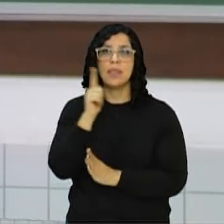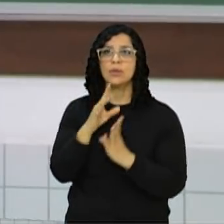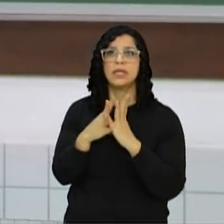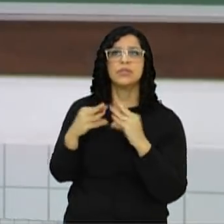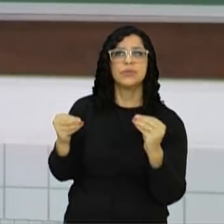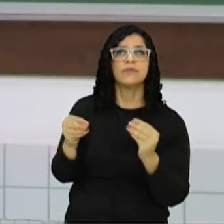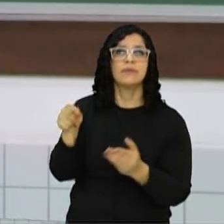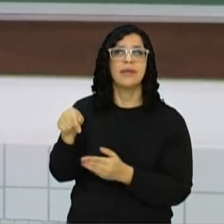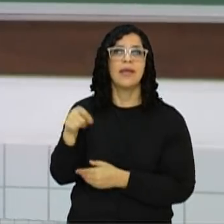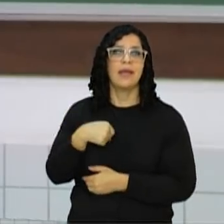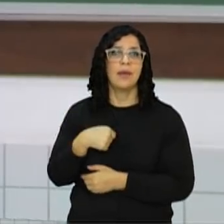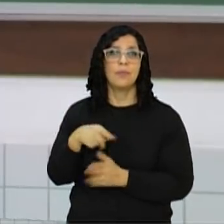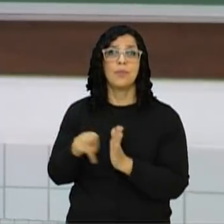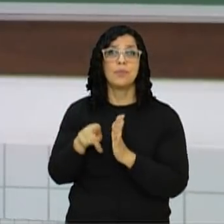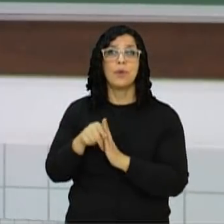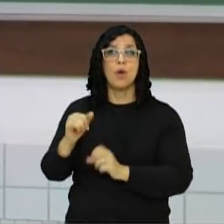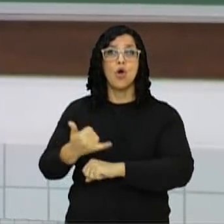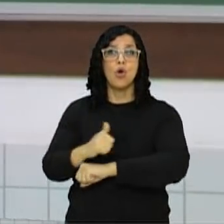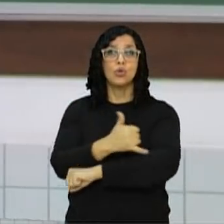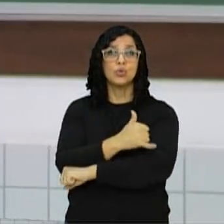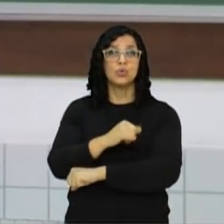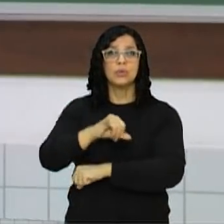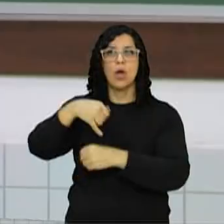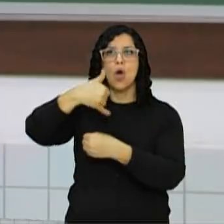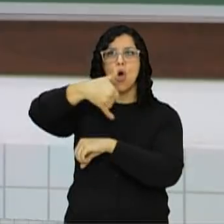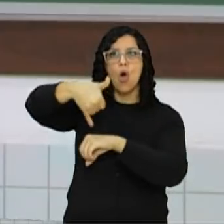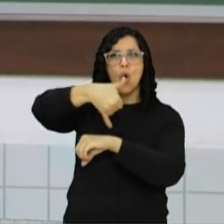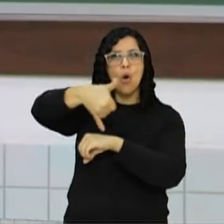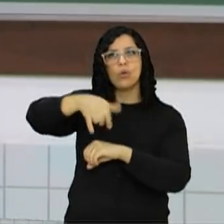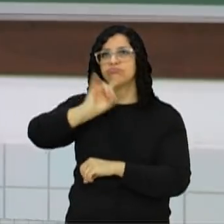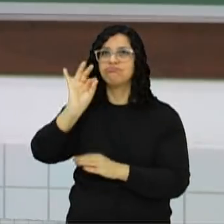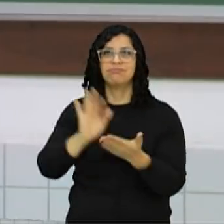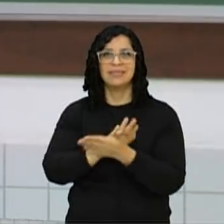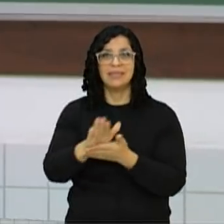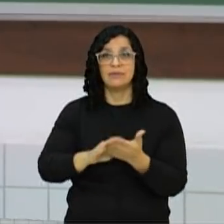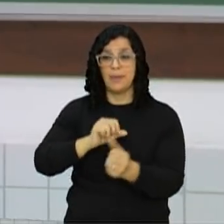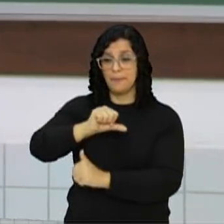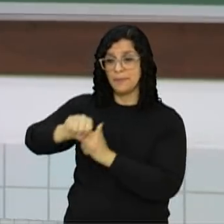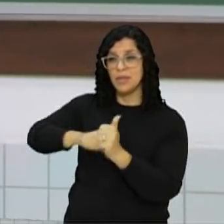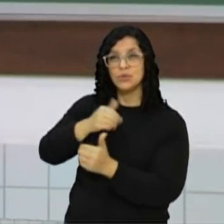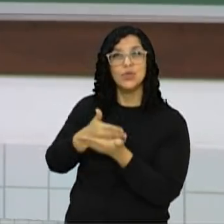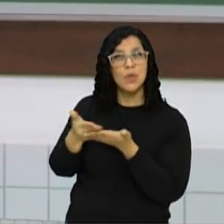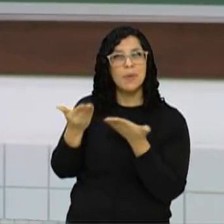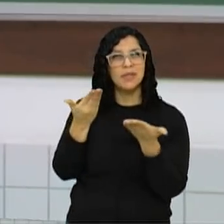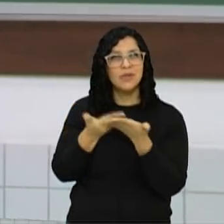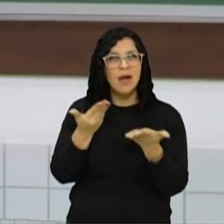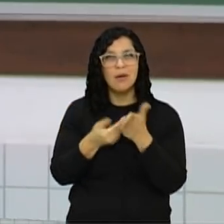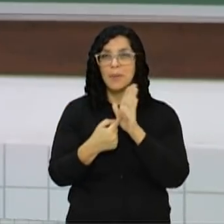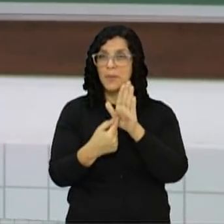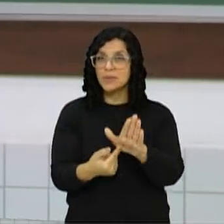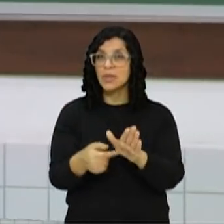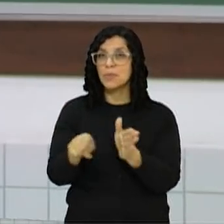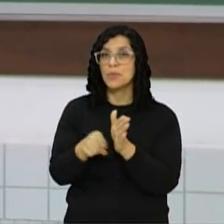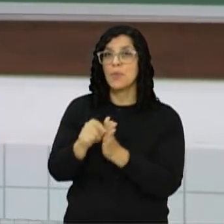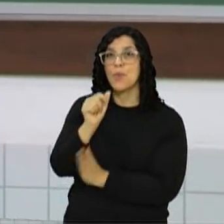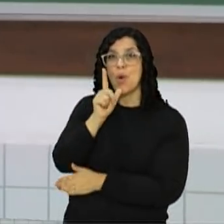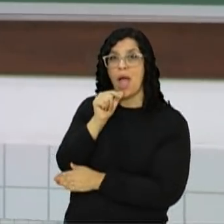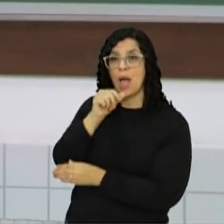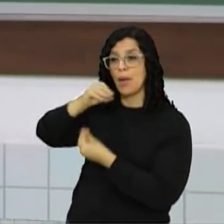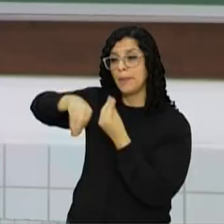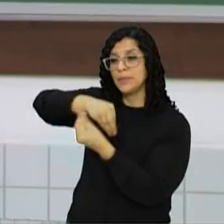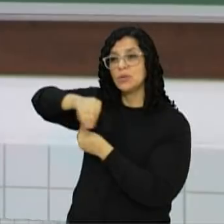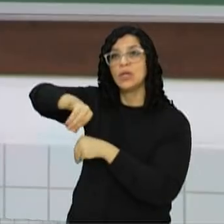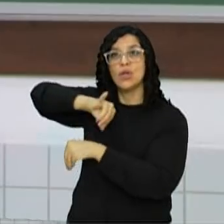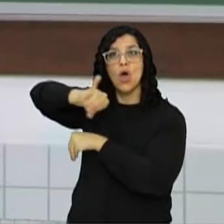consegue dissolver, as gorduras. Lembra quando você mistura, lá no comecinho da aula, quando eu mostrei o óleo de cozinha